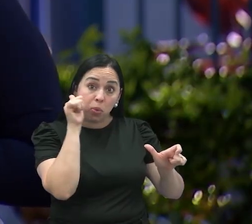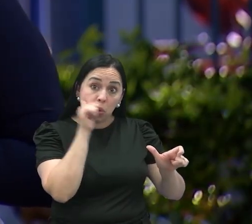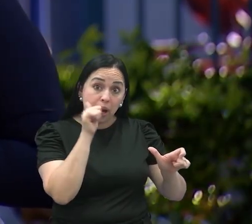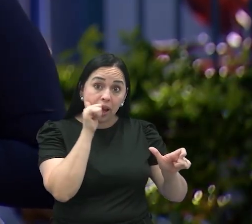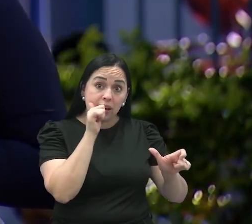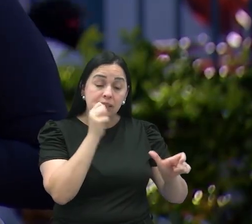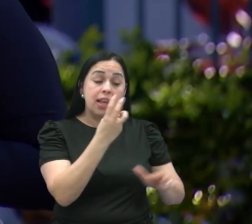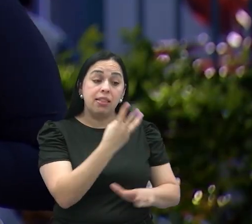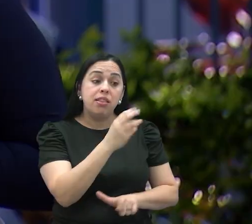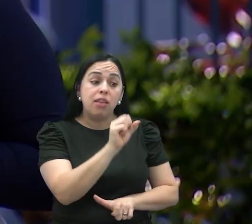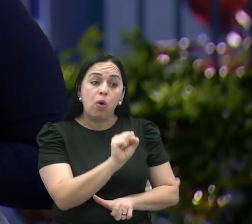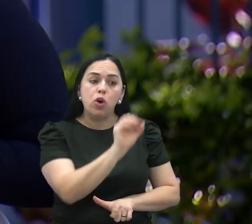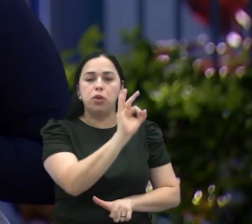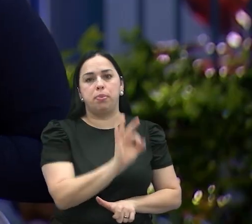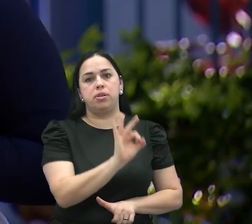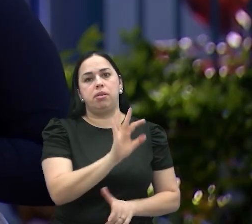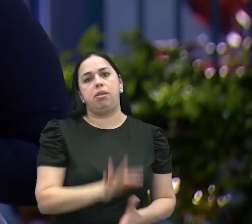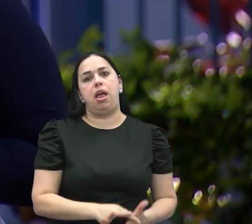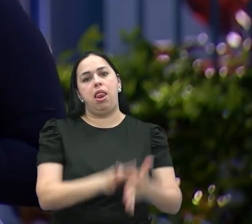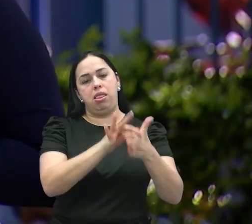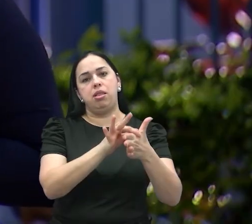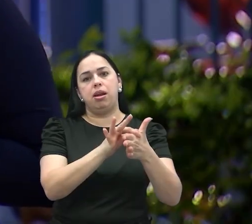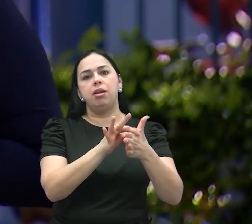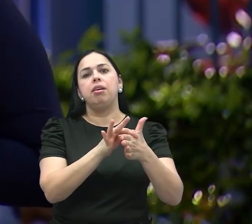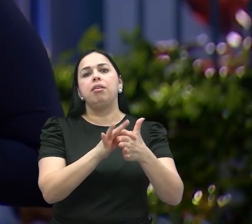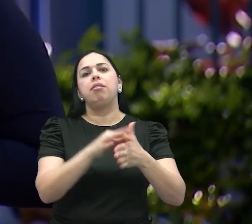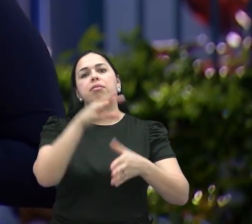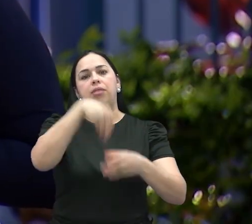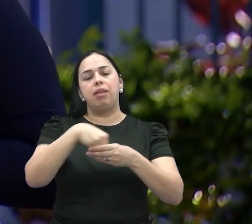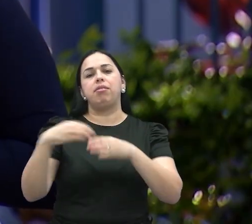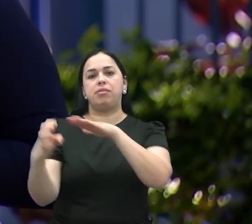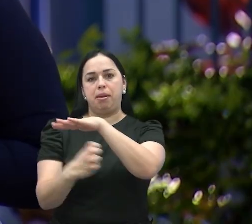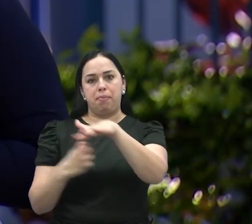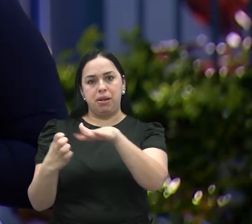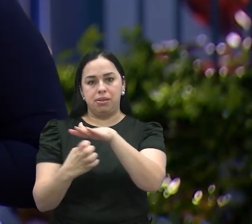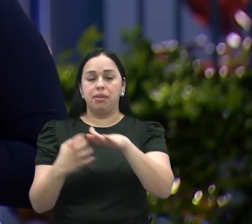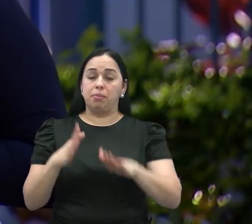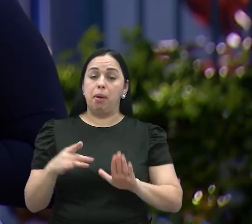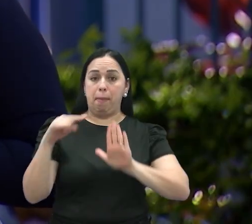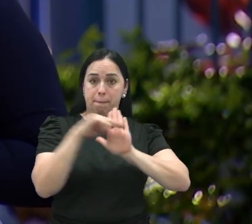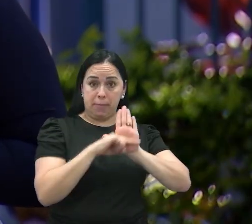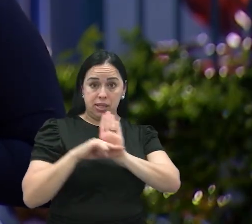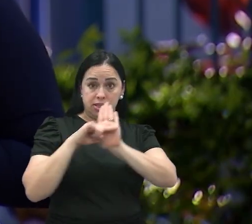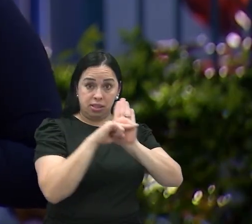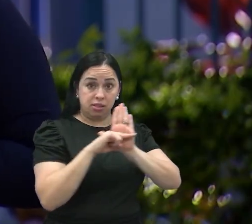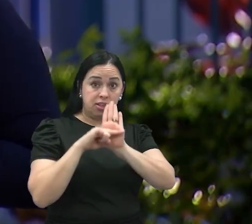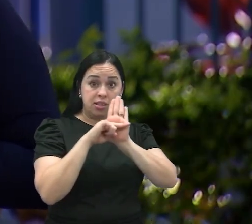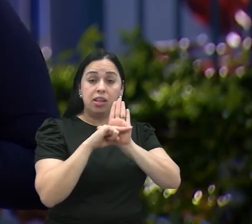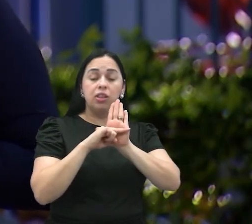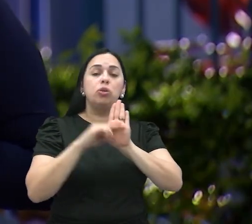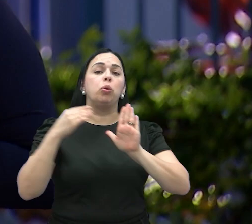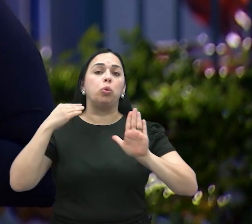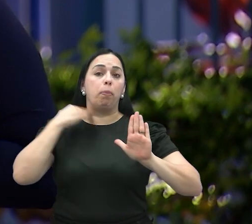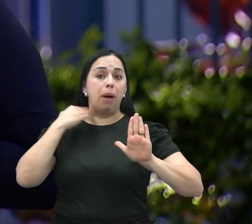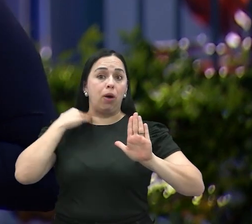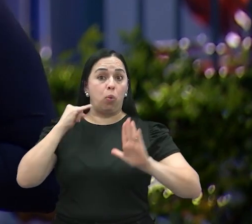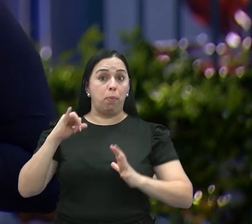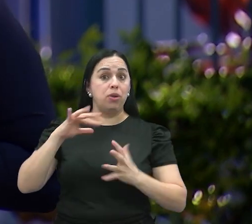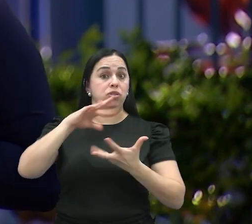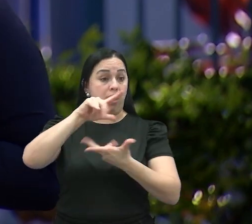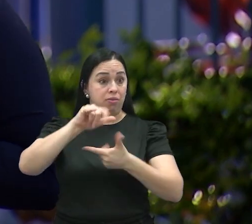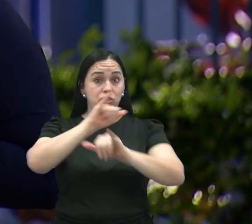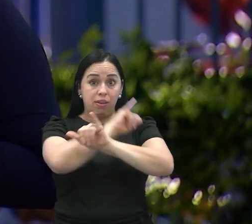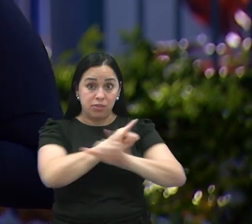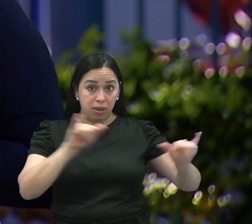de liderança em empresas no Brasil, segundo dados da pesquisa O Custo da Desigualdade de Gênero do Banco Mundial. E um